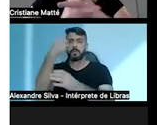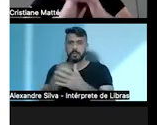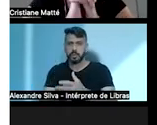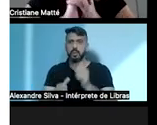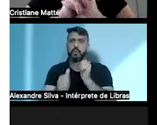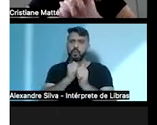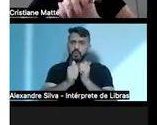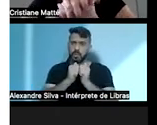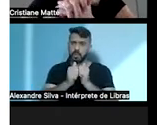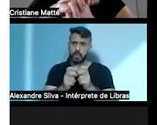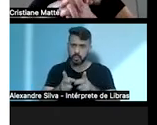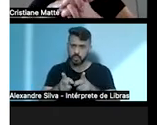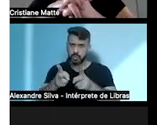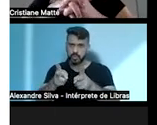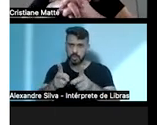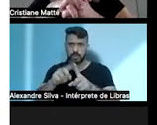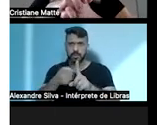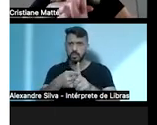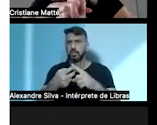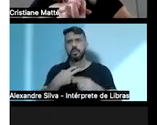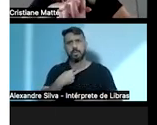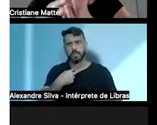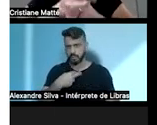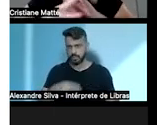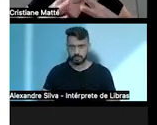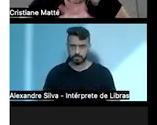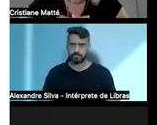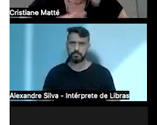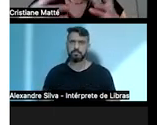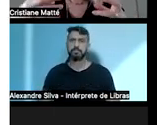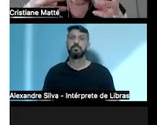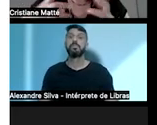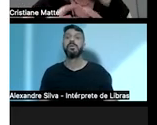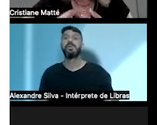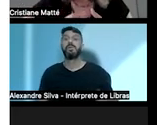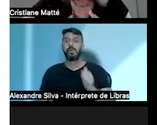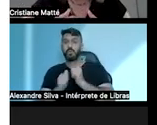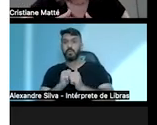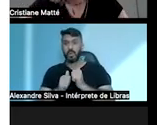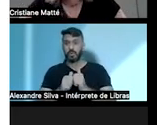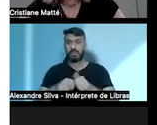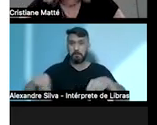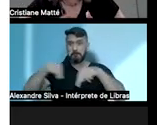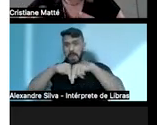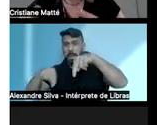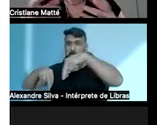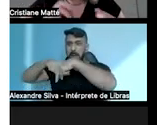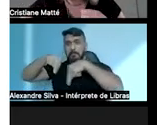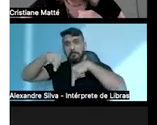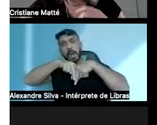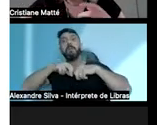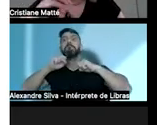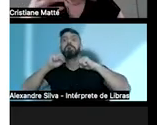e eu vou continuar fazendo isso quando eu estiver grávida. Não é adequado. Esportes que têm muito contato, não é adequado. Então, esportes